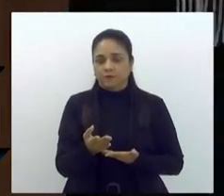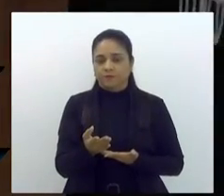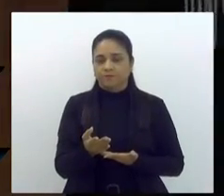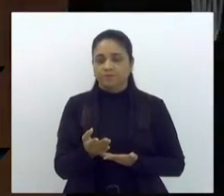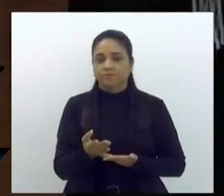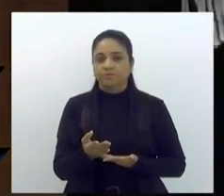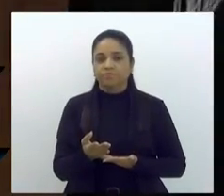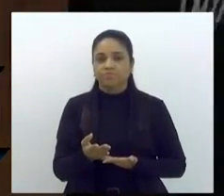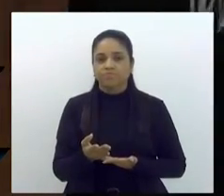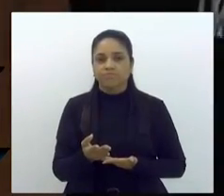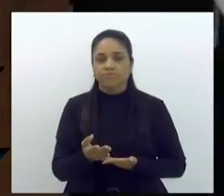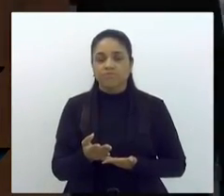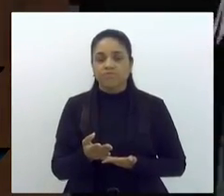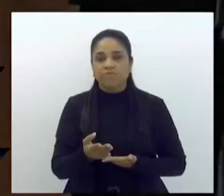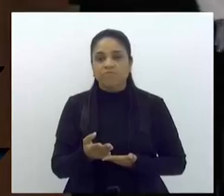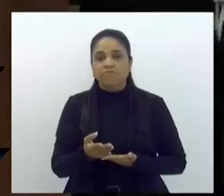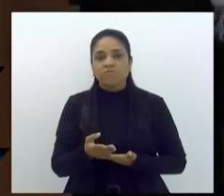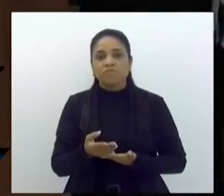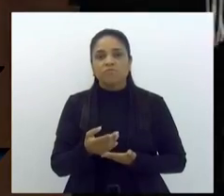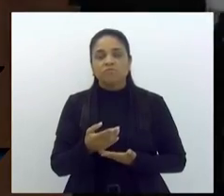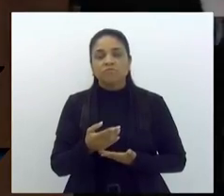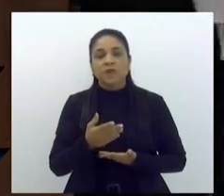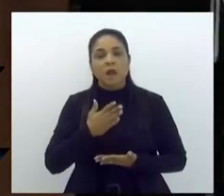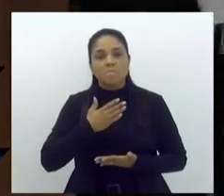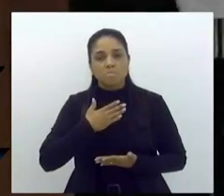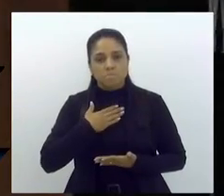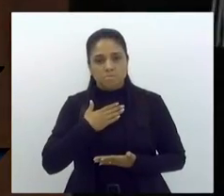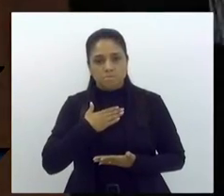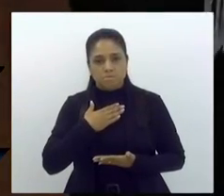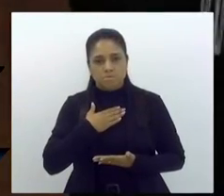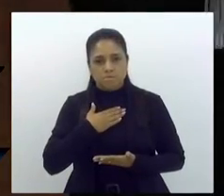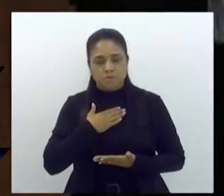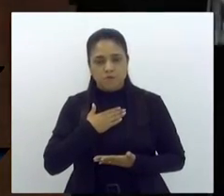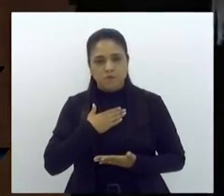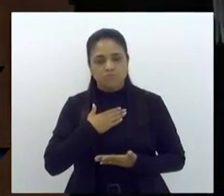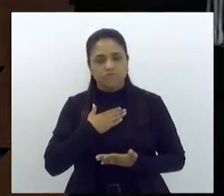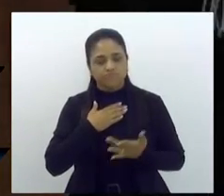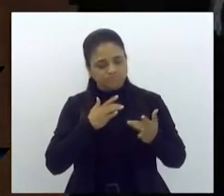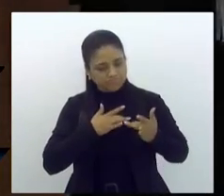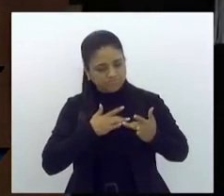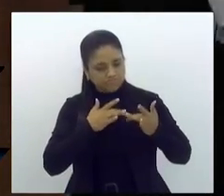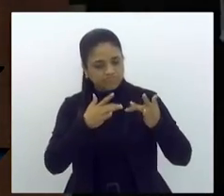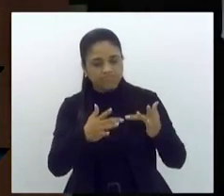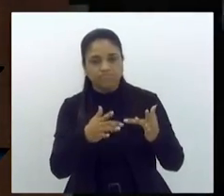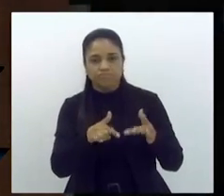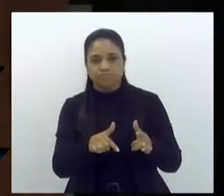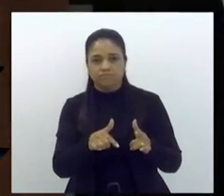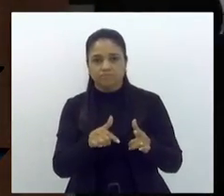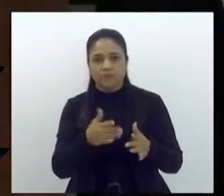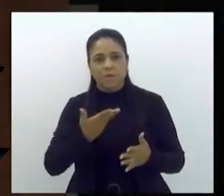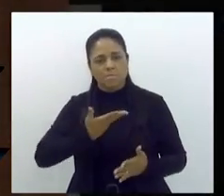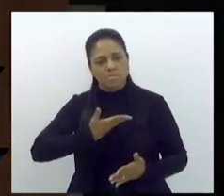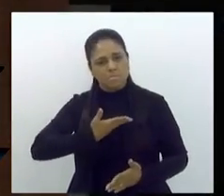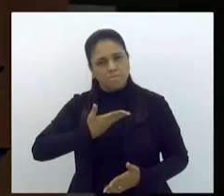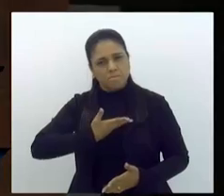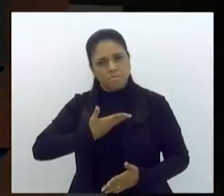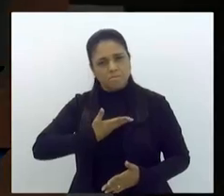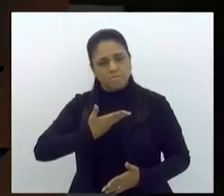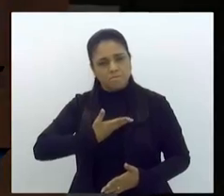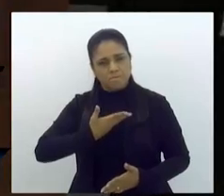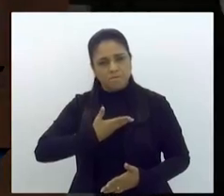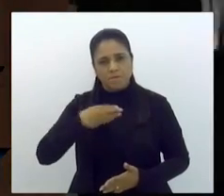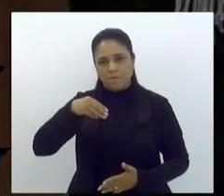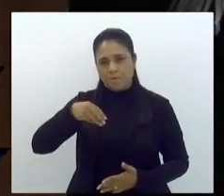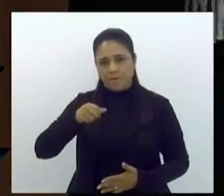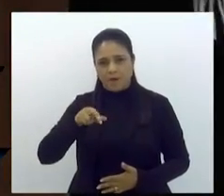aqui manifestar a minha total solidariedade a minha querida companheira